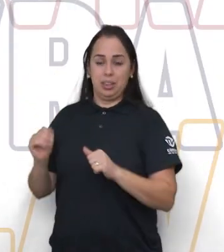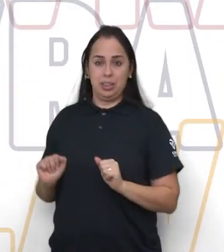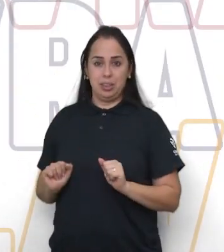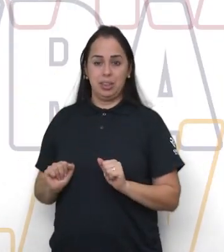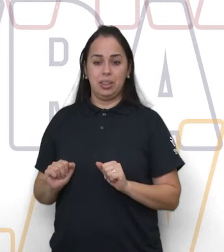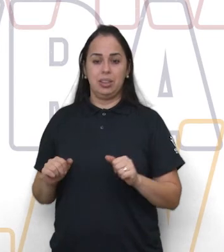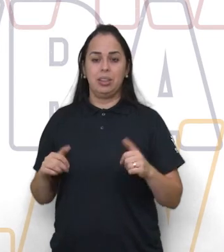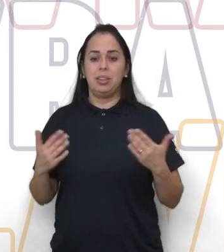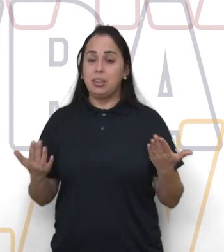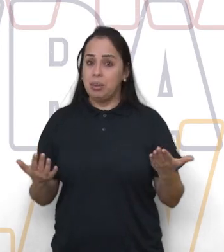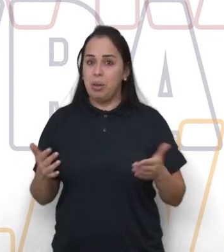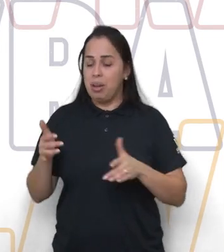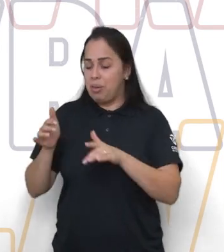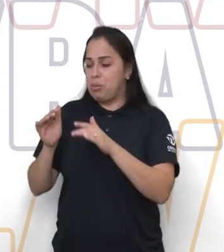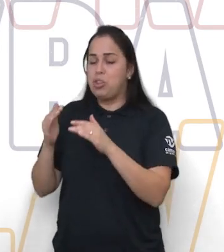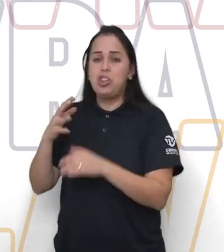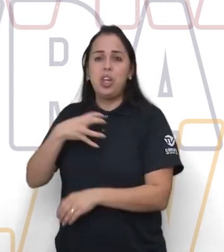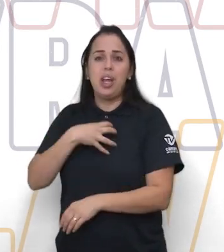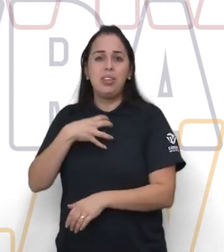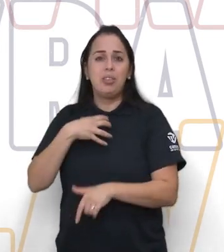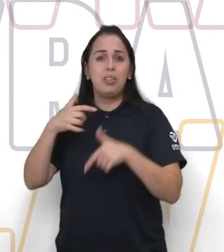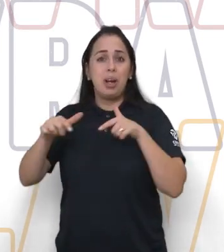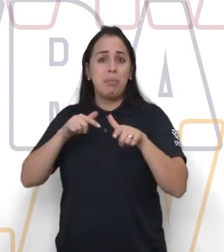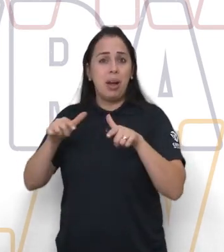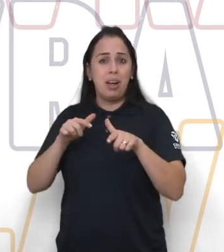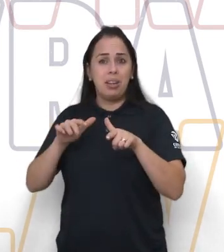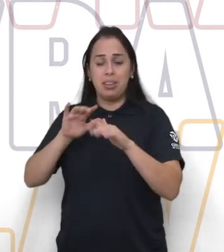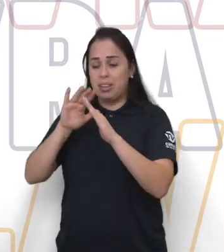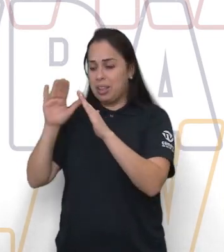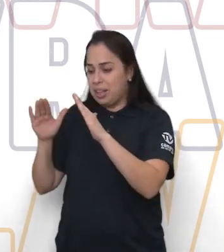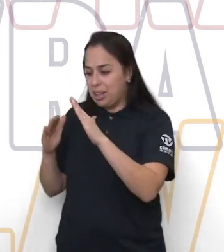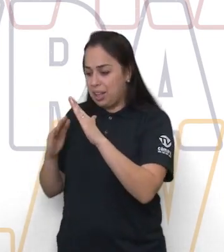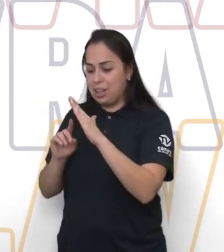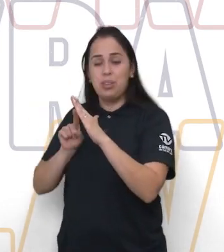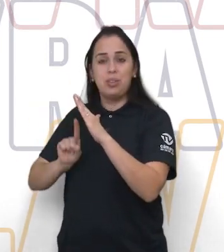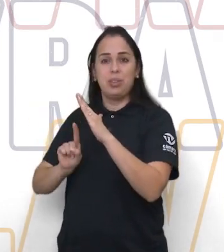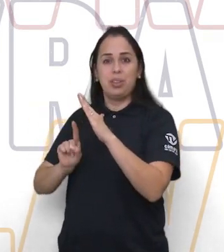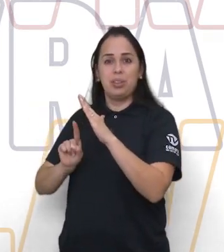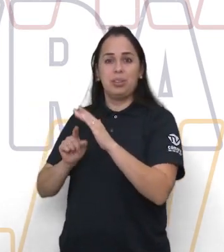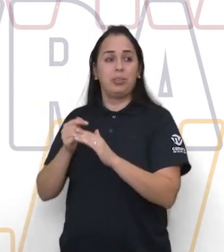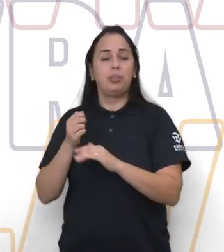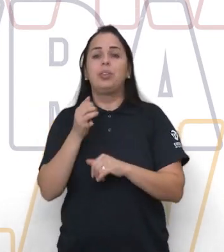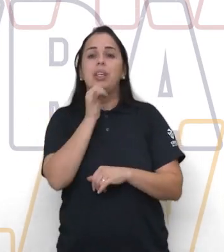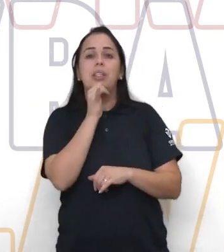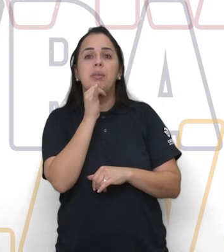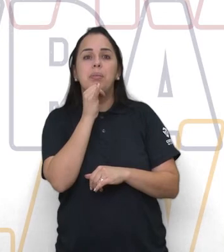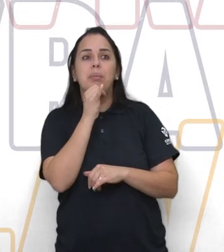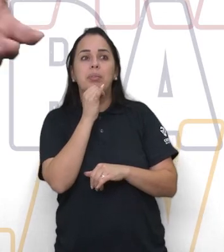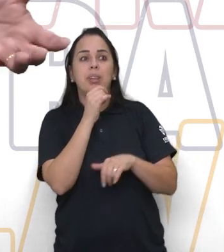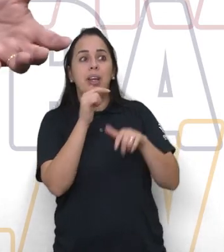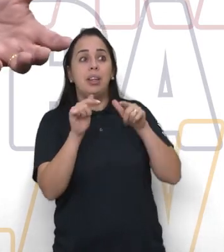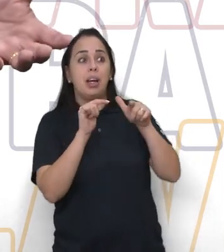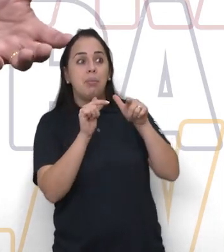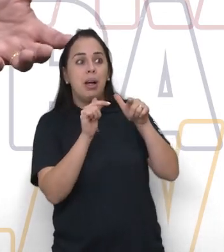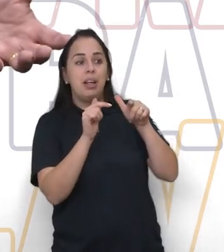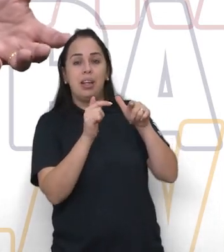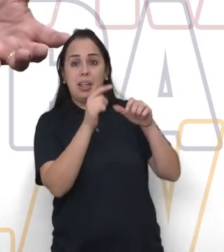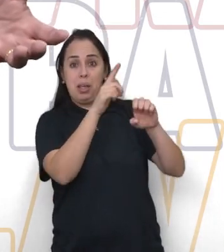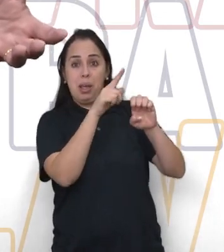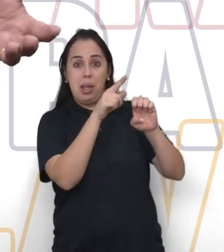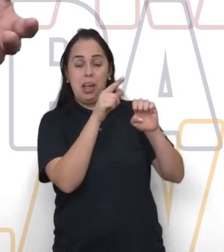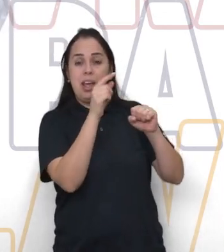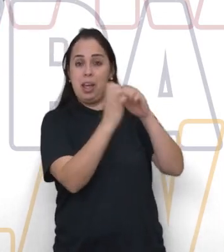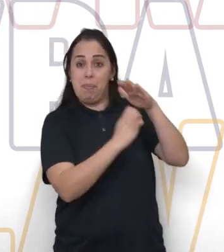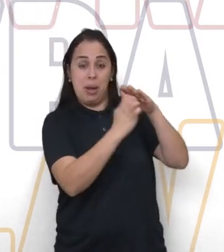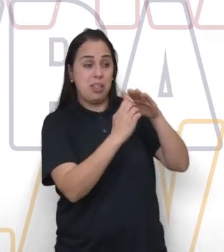Então essa lógica inclusive de trabalho né você consegue hoje arrumar um trabalho em outro país da